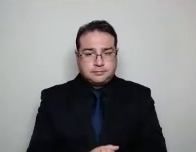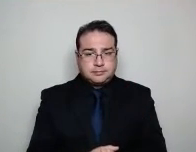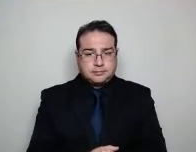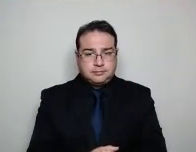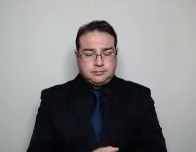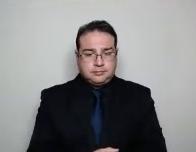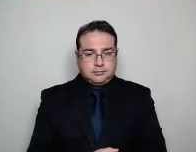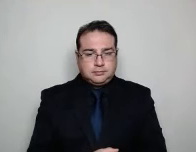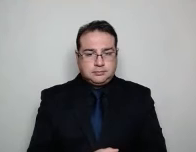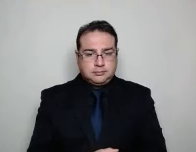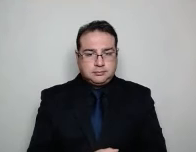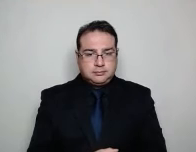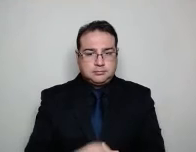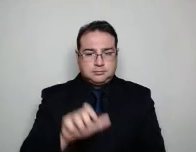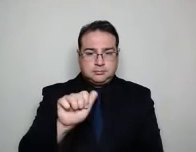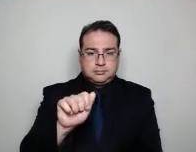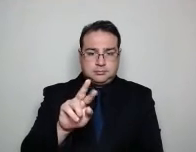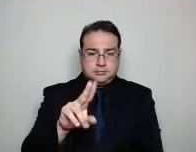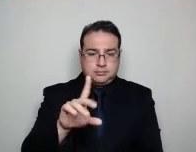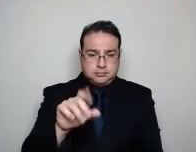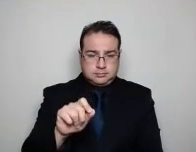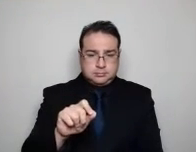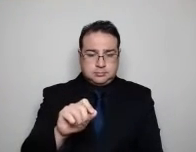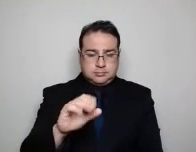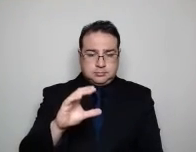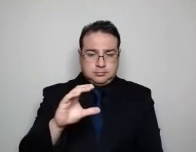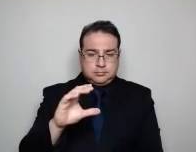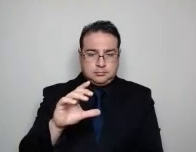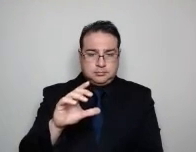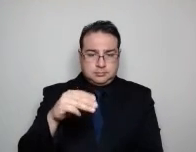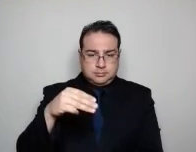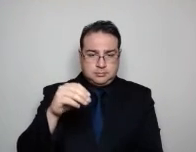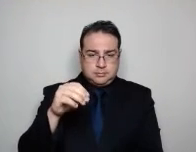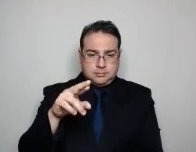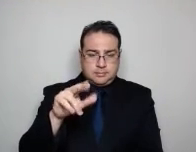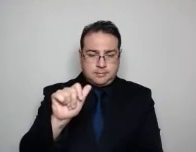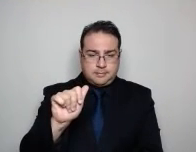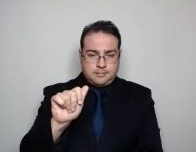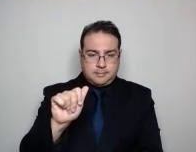E agravado, Calitia Monara Mendes e Souza.